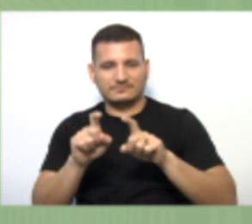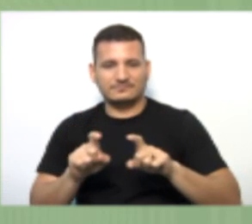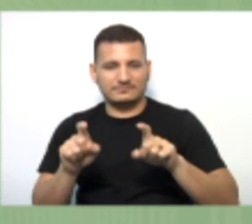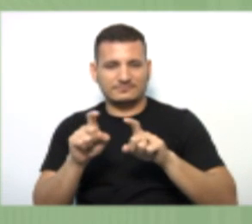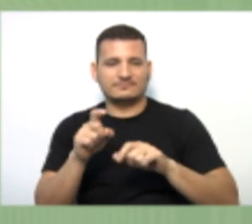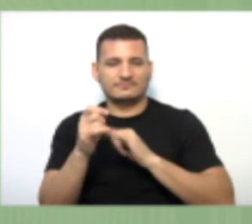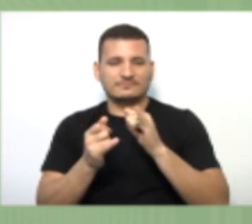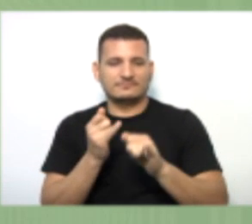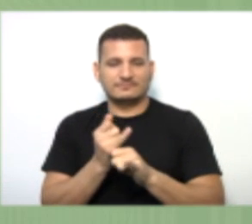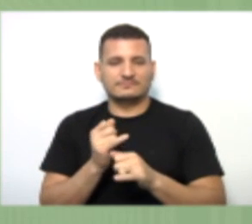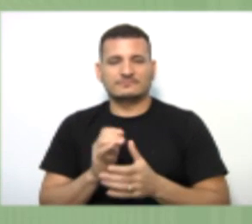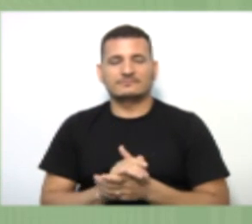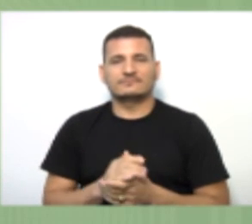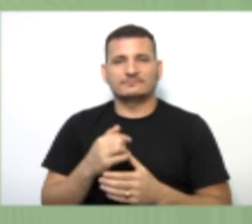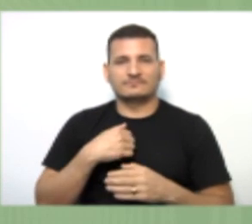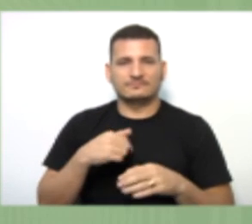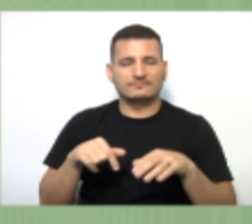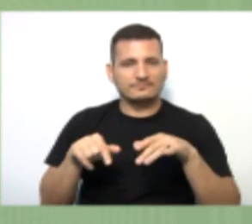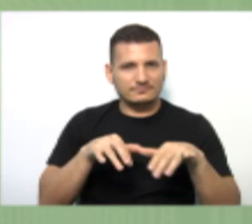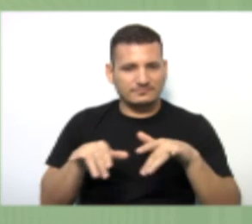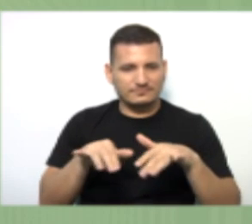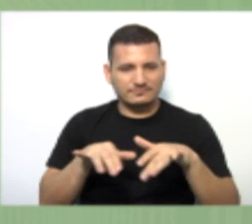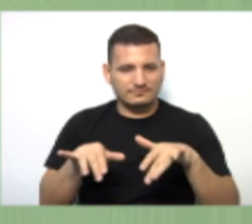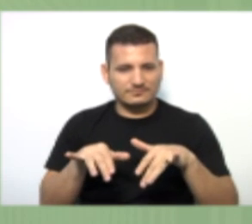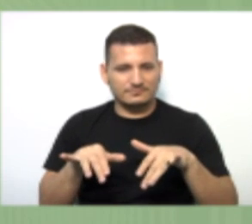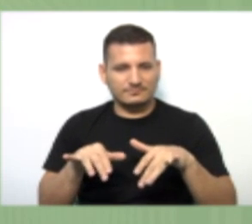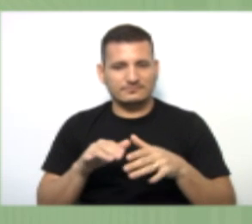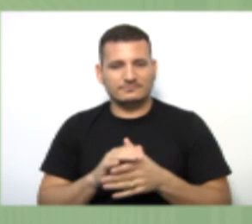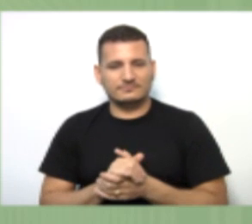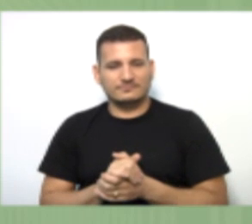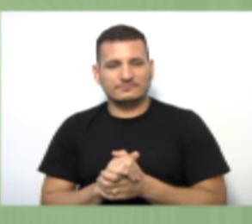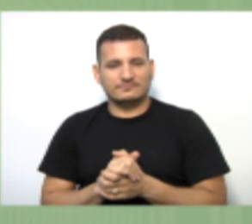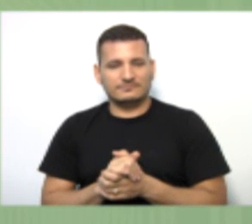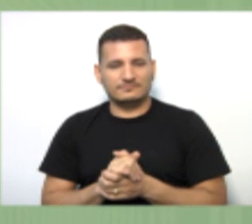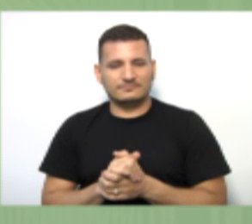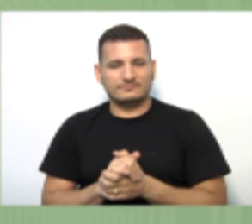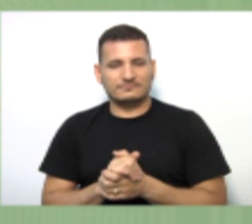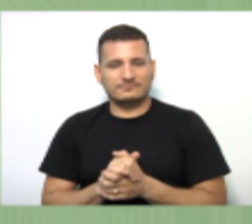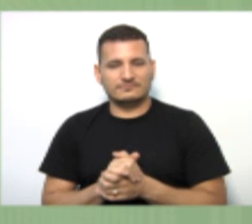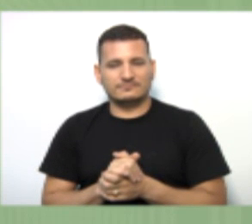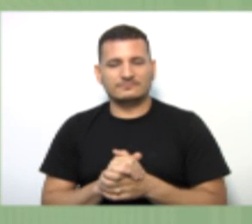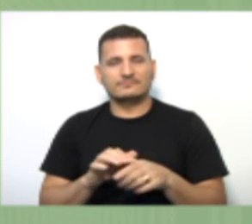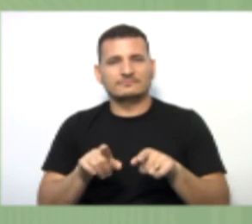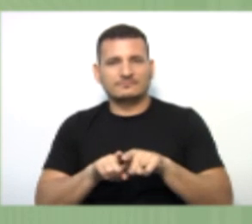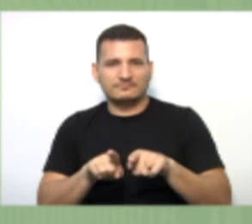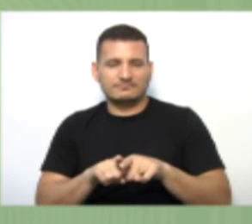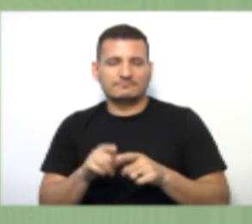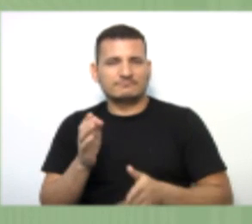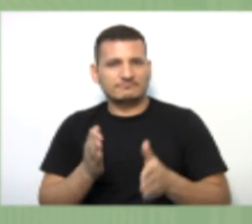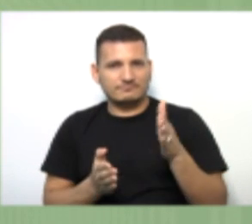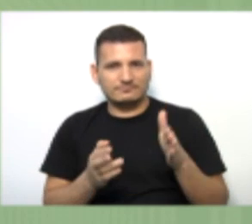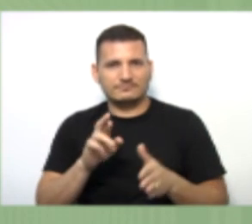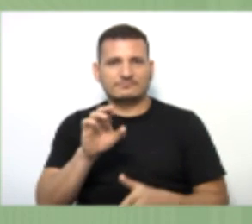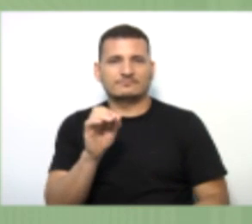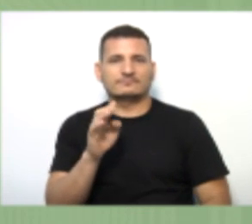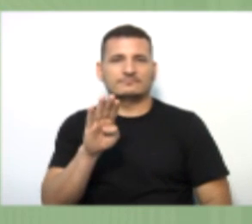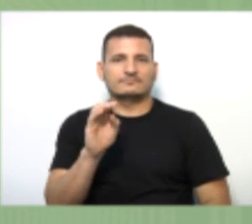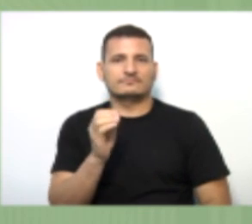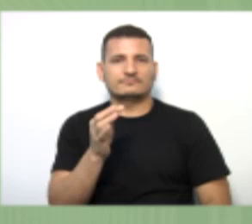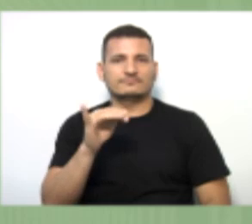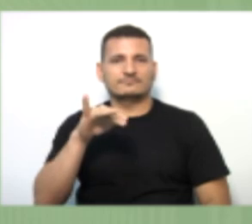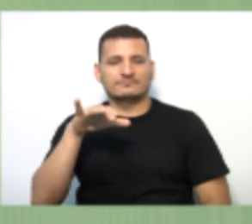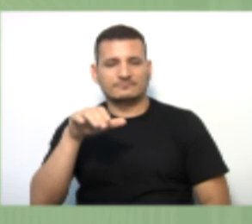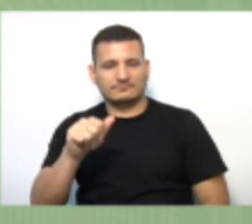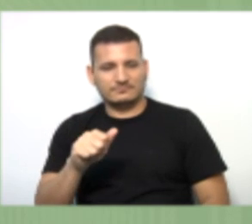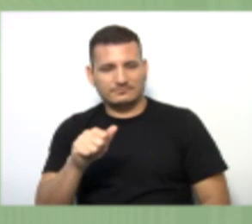sou analista programador e entusiasta de automação, robótica e internet das coisas.